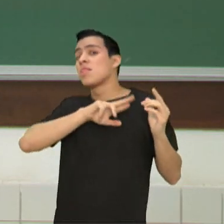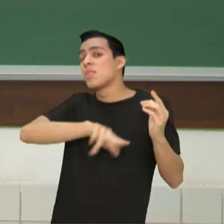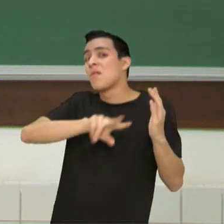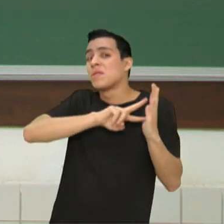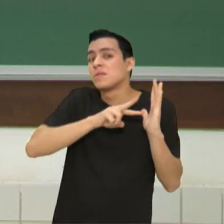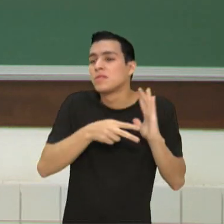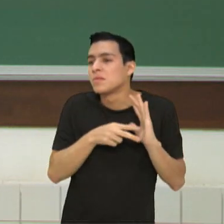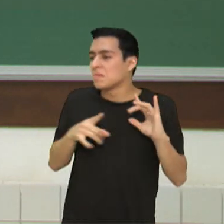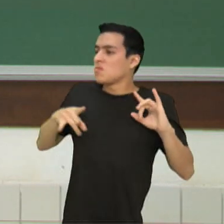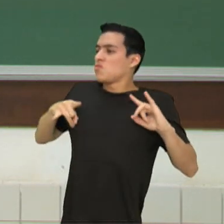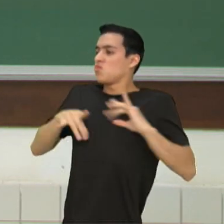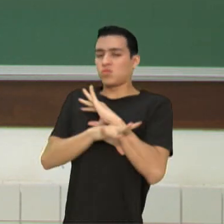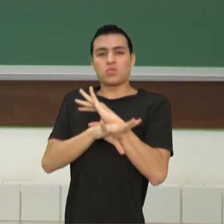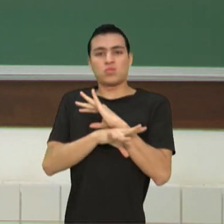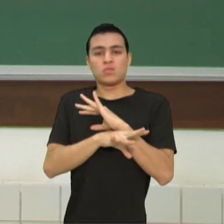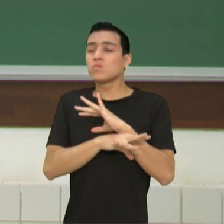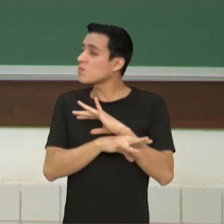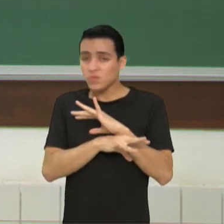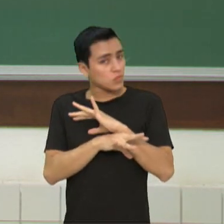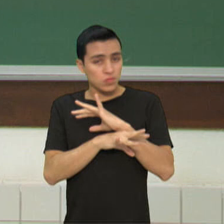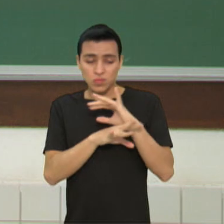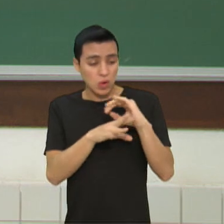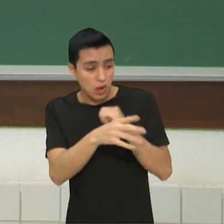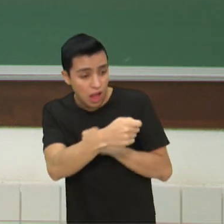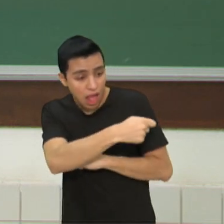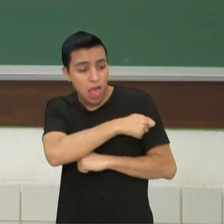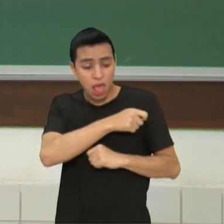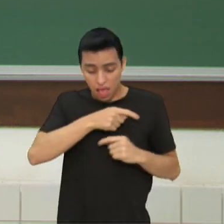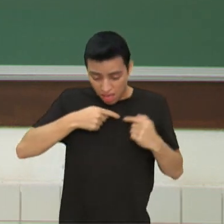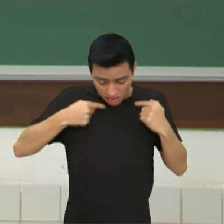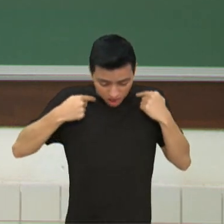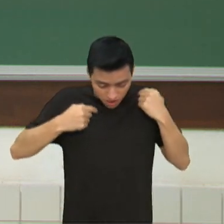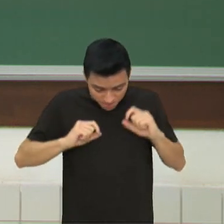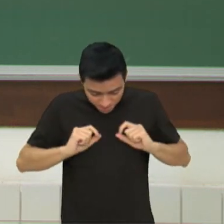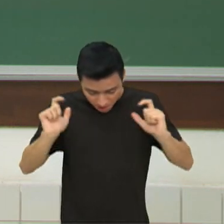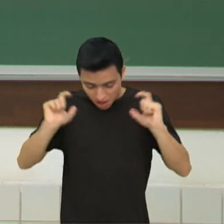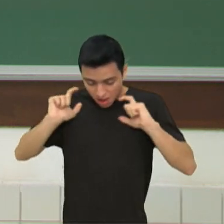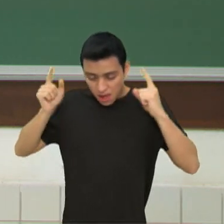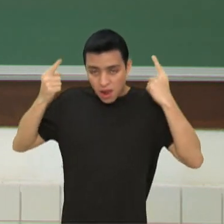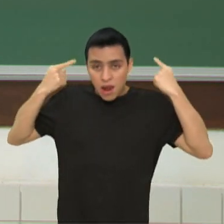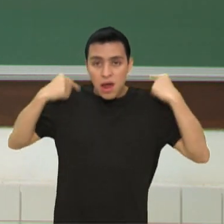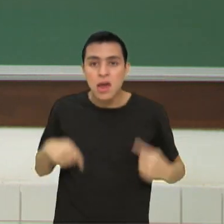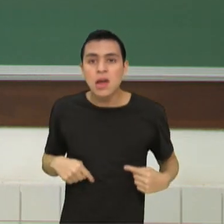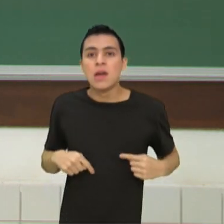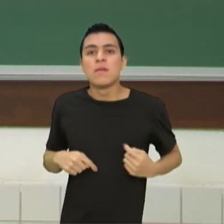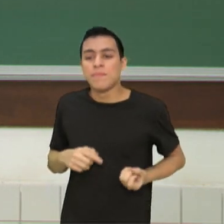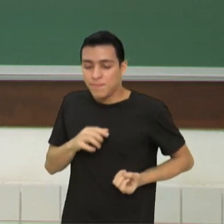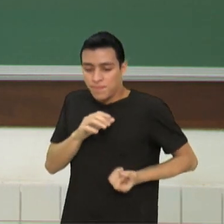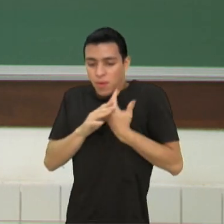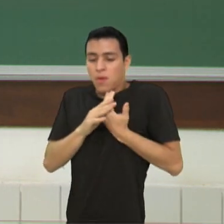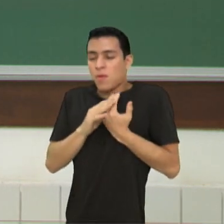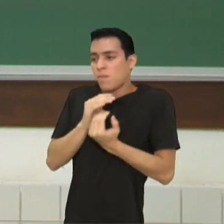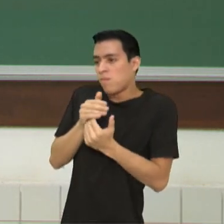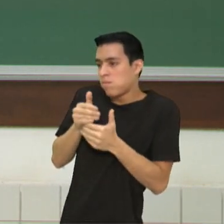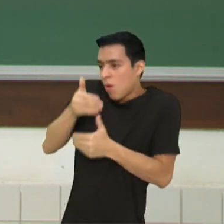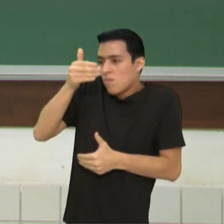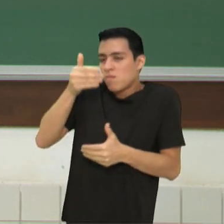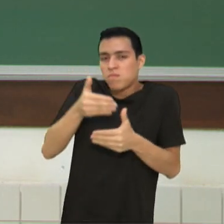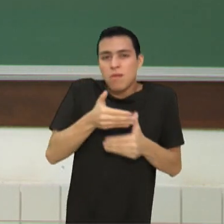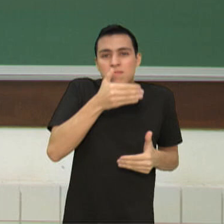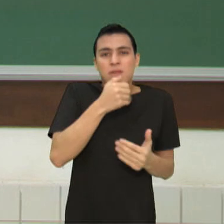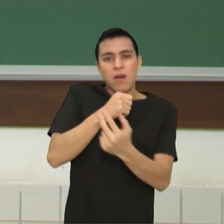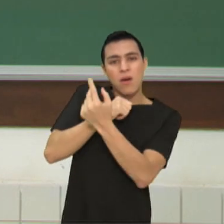para você a defesa. Ela vai fazer com que o teu sistema crie defesas prévias. É